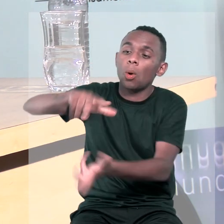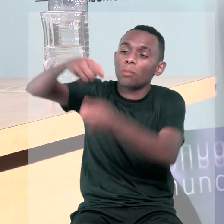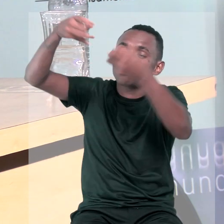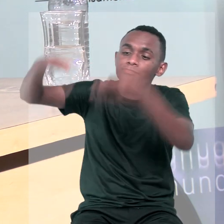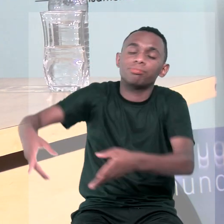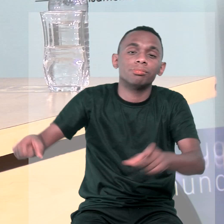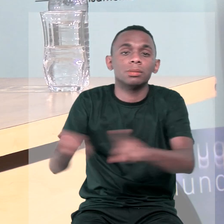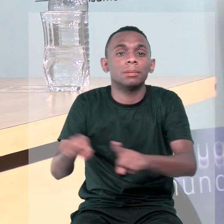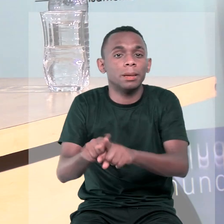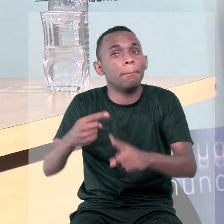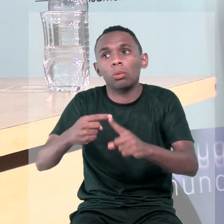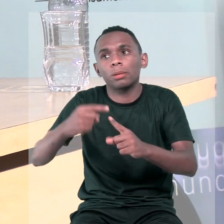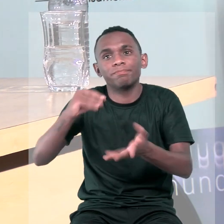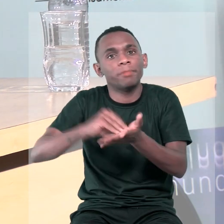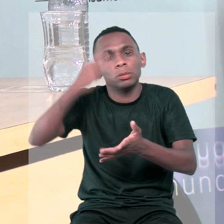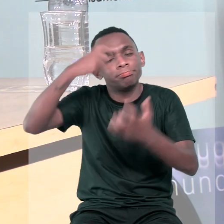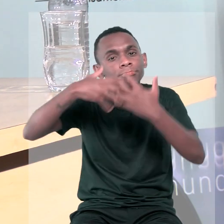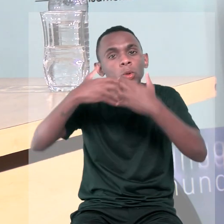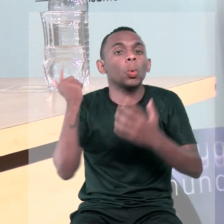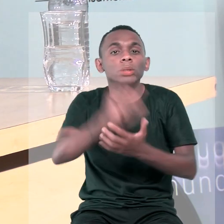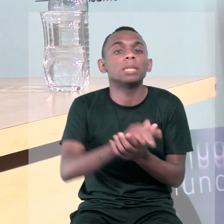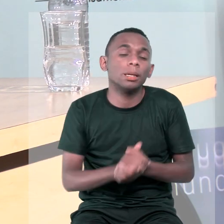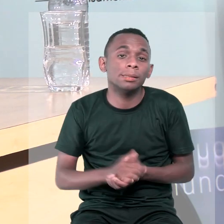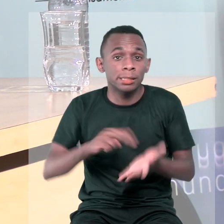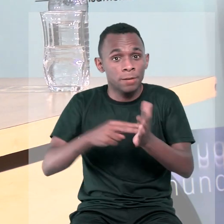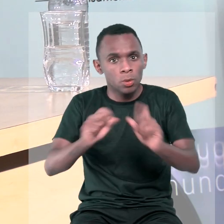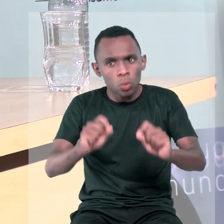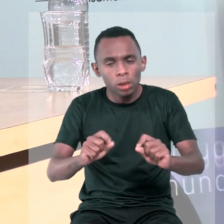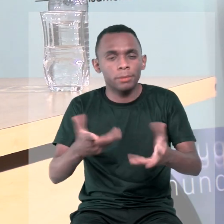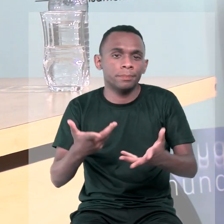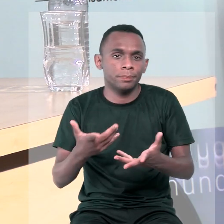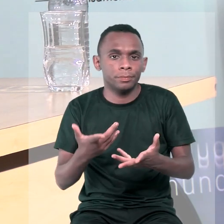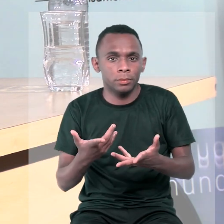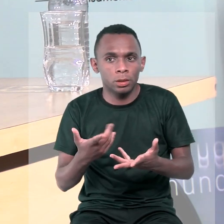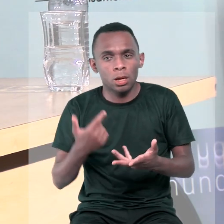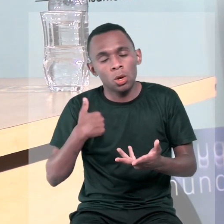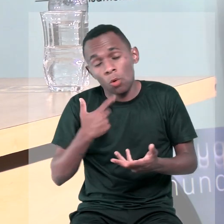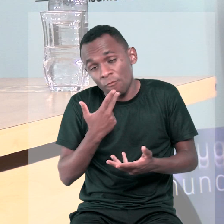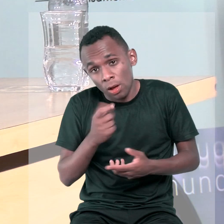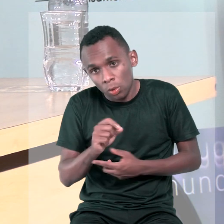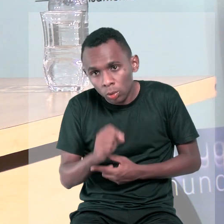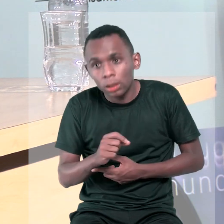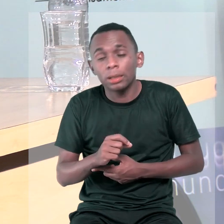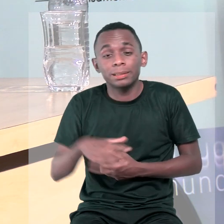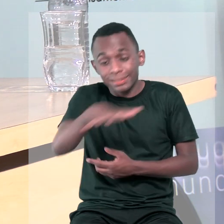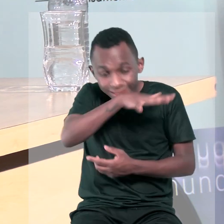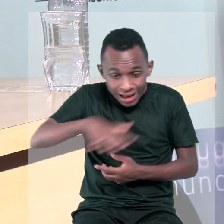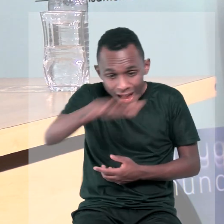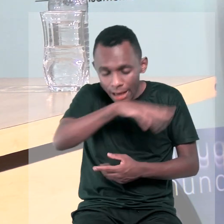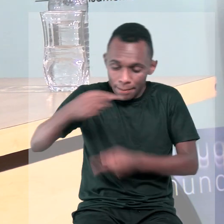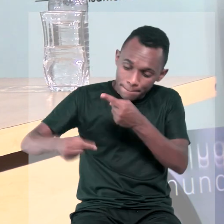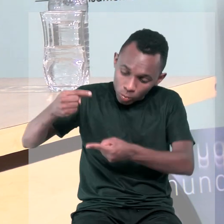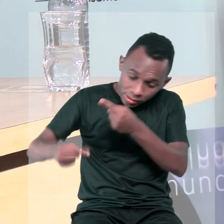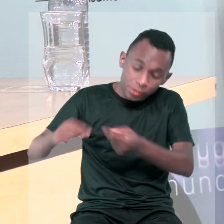que é onde nós agimos com o outro, no mundo. É essa a esfera pública, a esfera política. Quais são as consequências da ausência